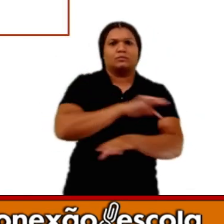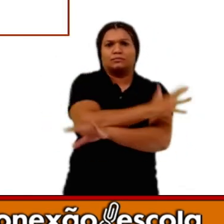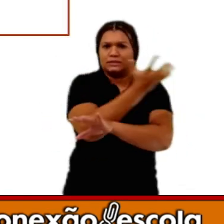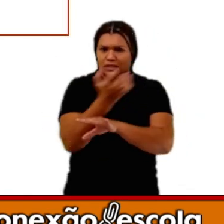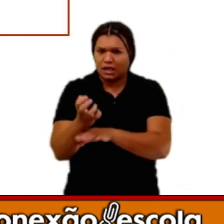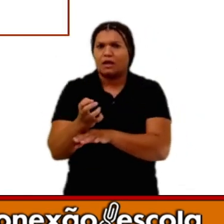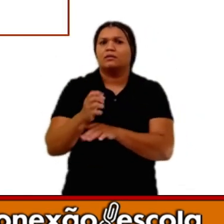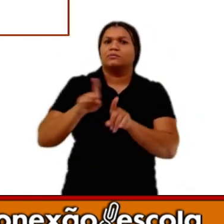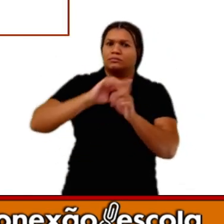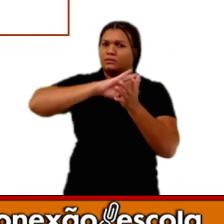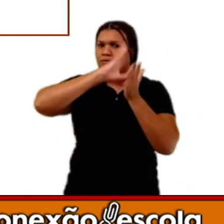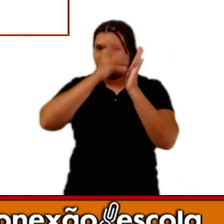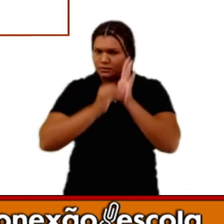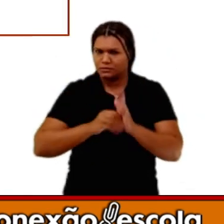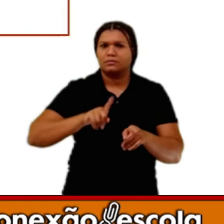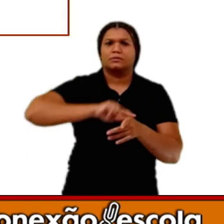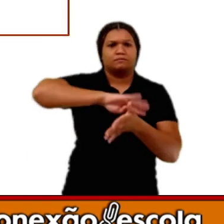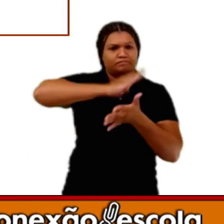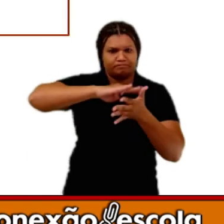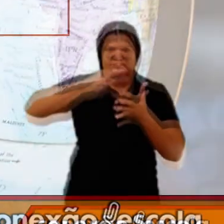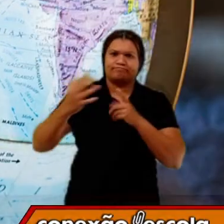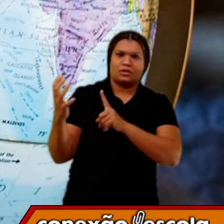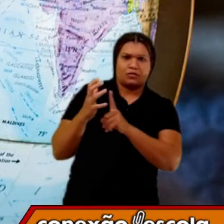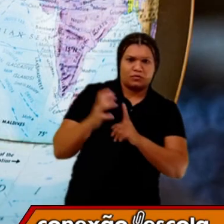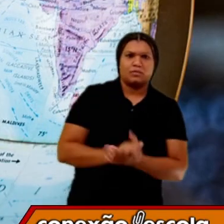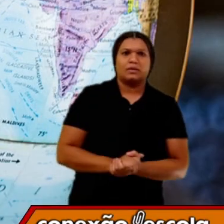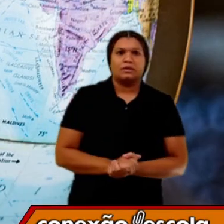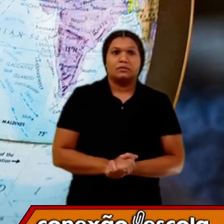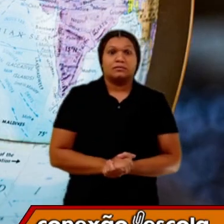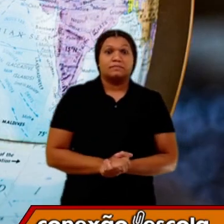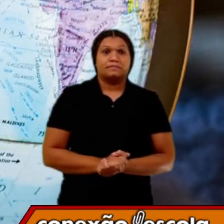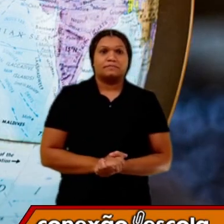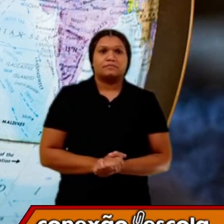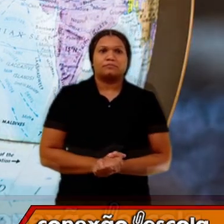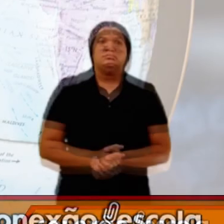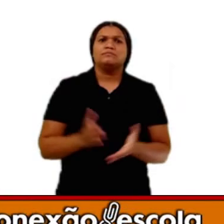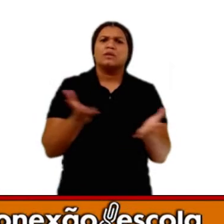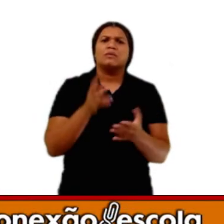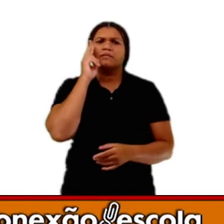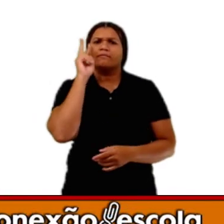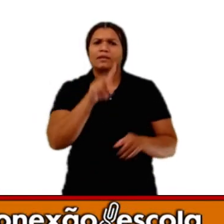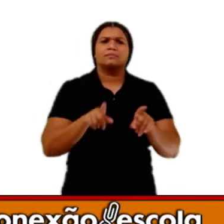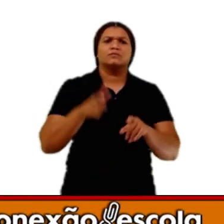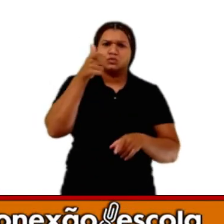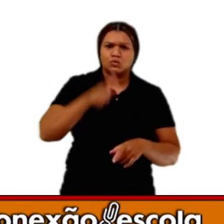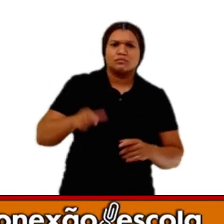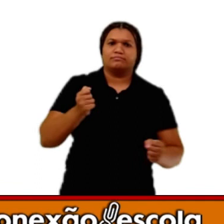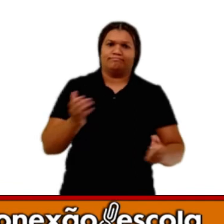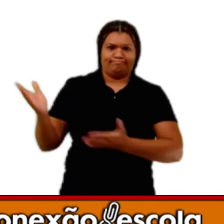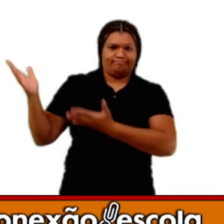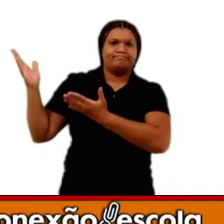clima tropical. Tranquilo? Meus amigos, mais uma vez na tela para vocês o mapa